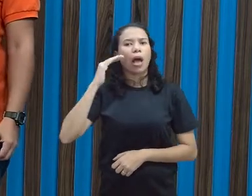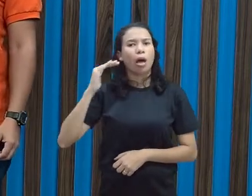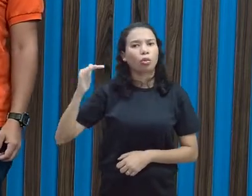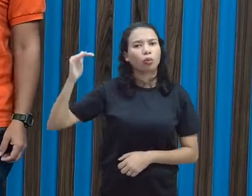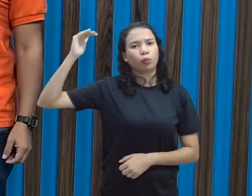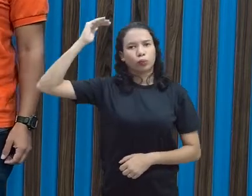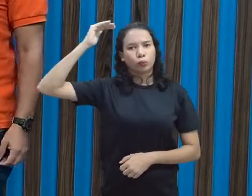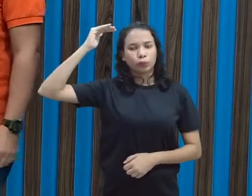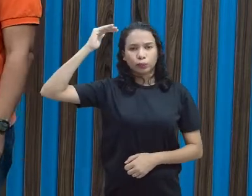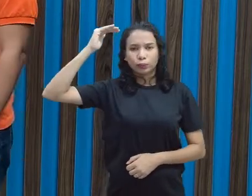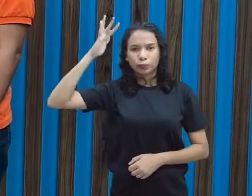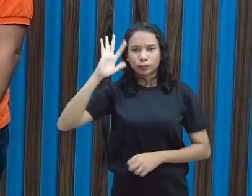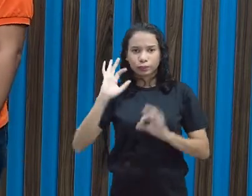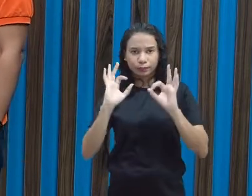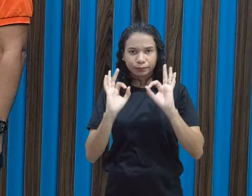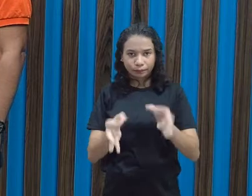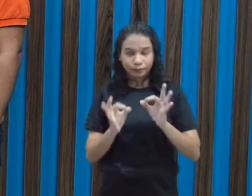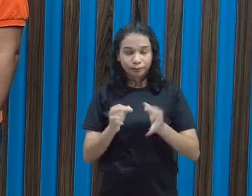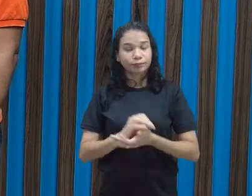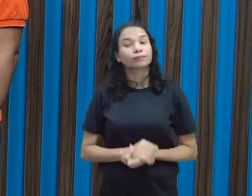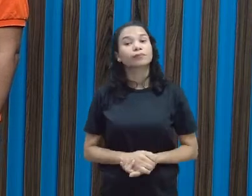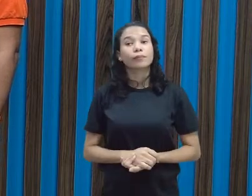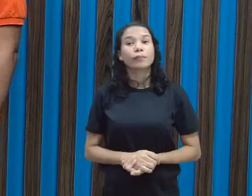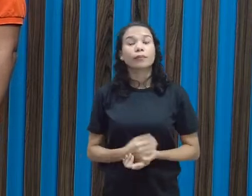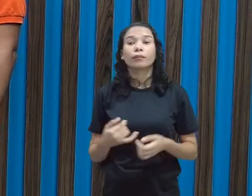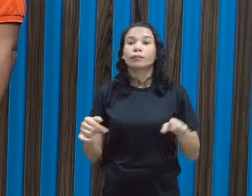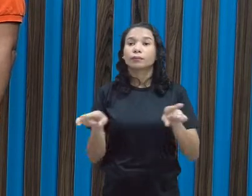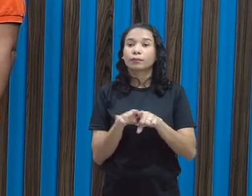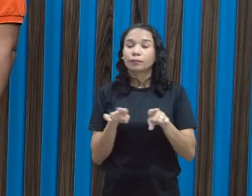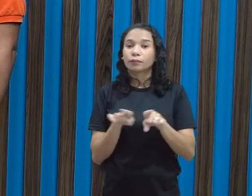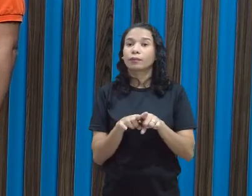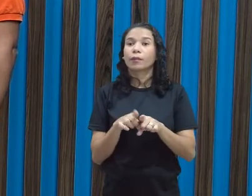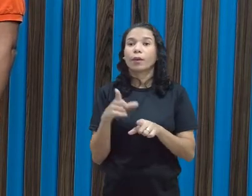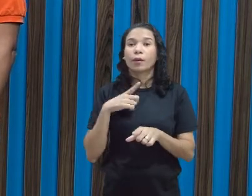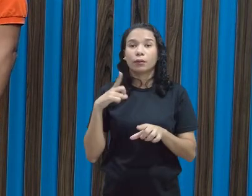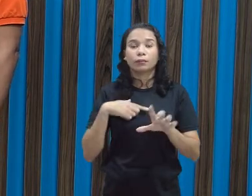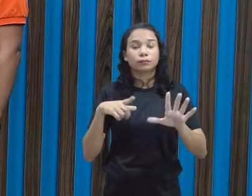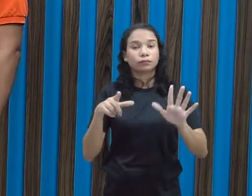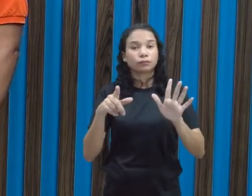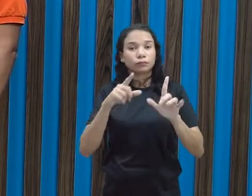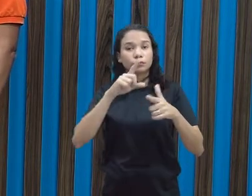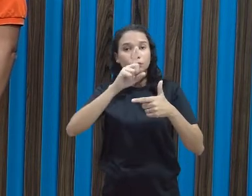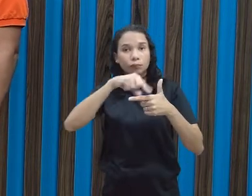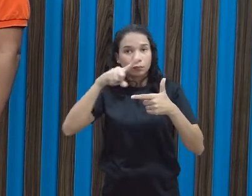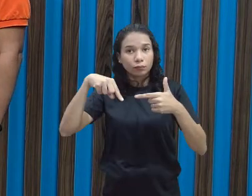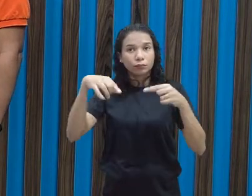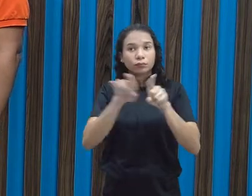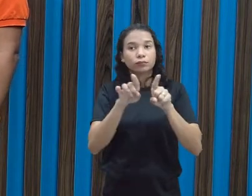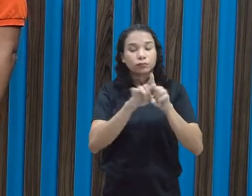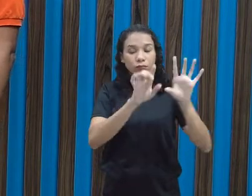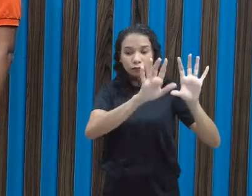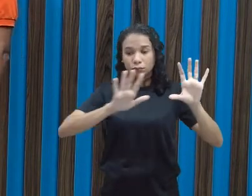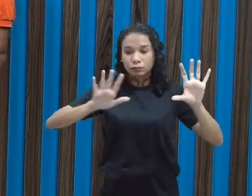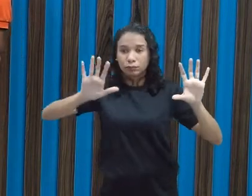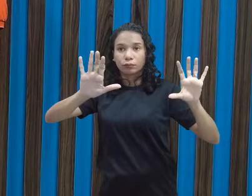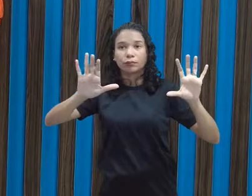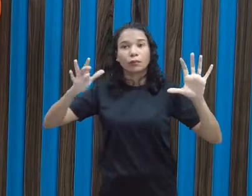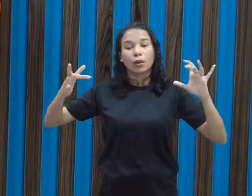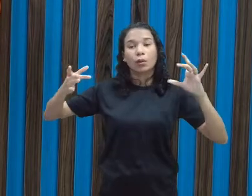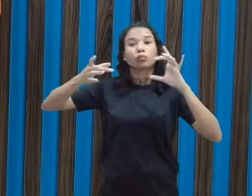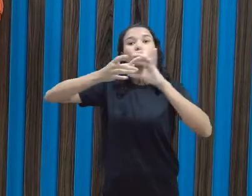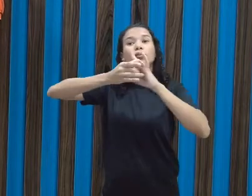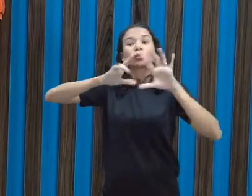de adultos, tá? E esses dois gráficos, né, esse aí e a tabela anterior, está